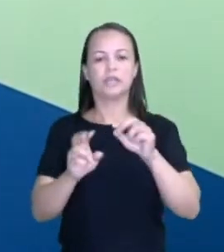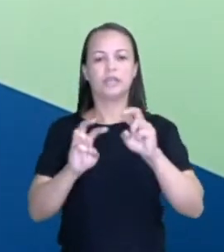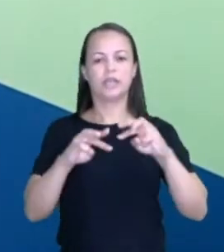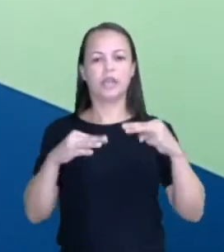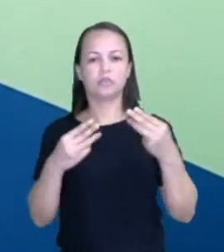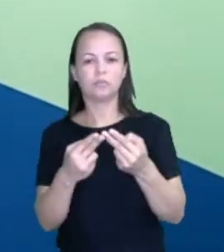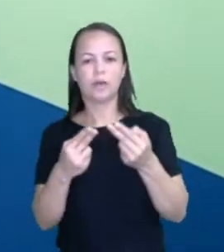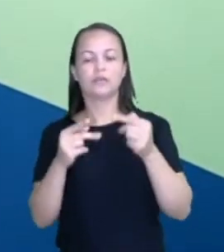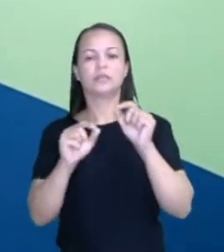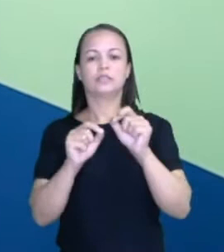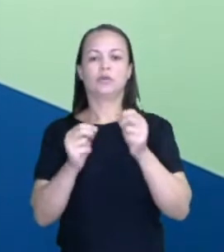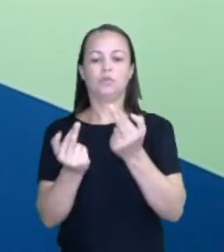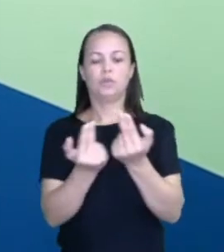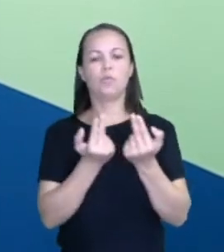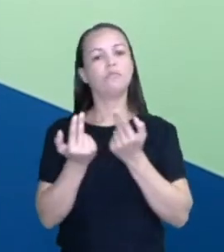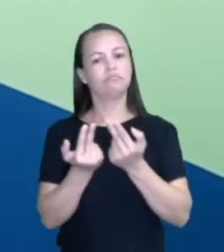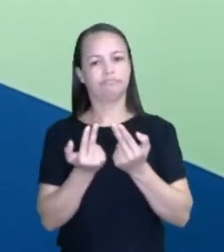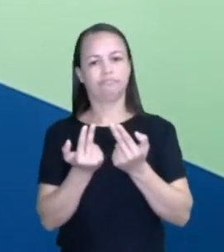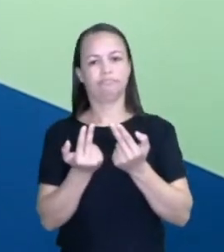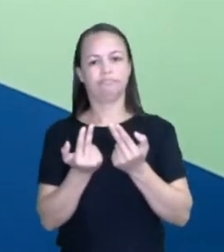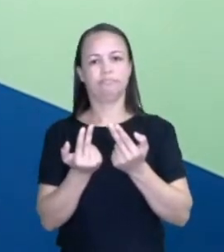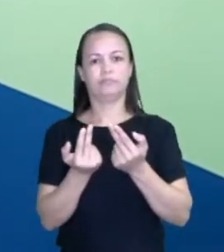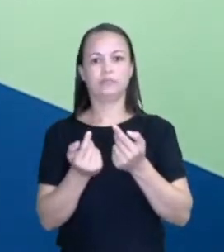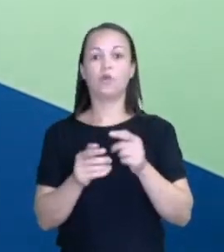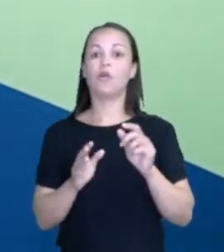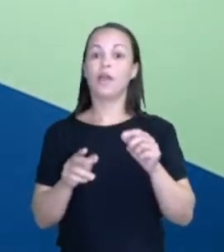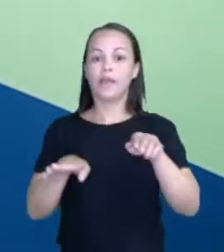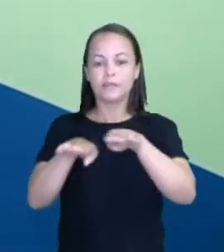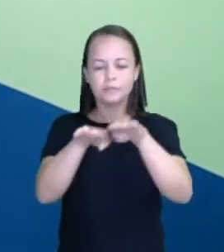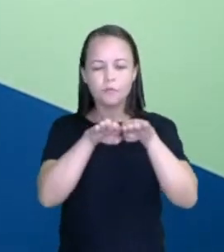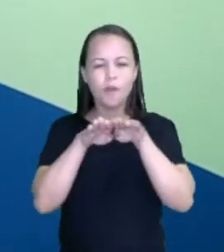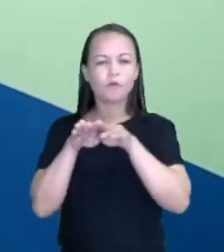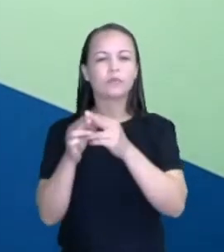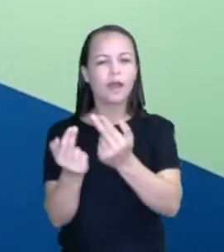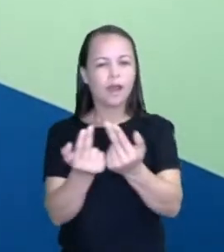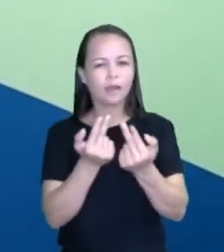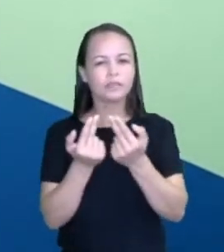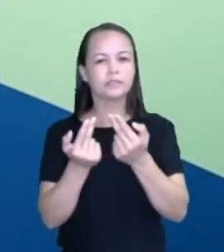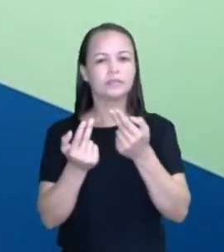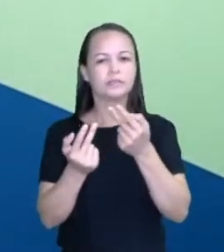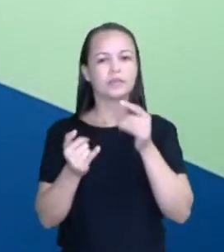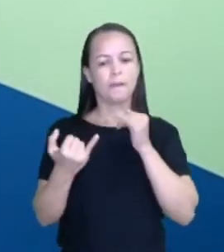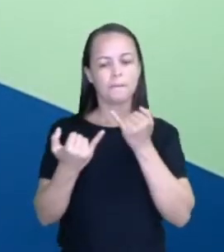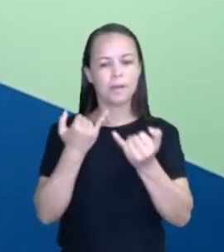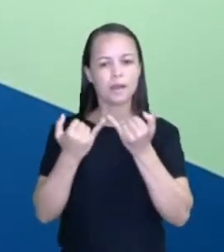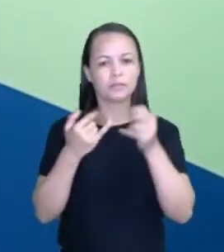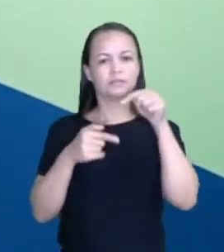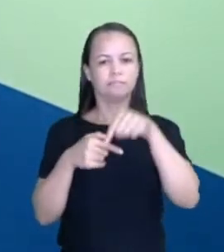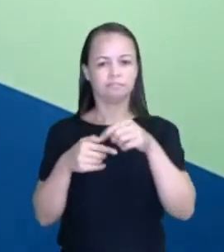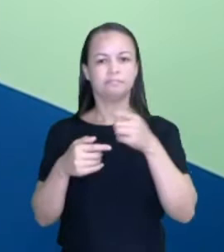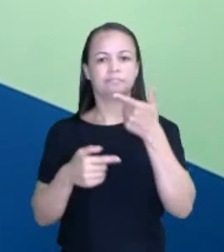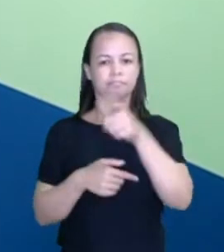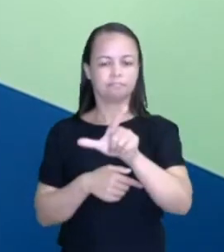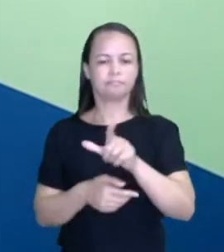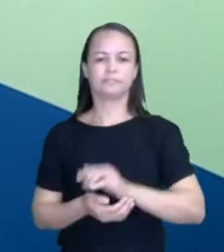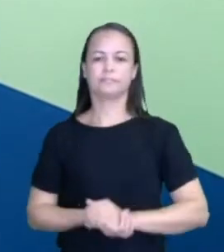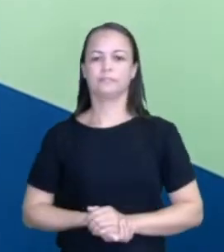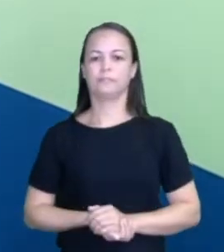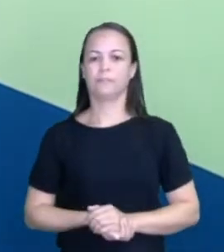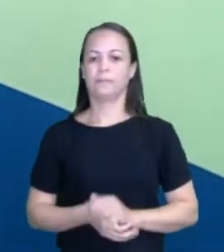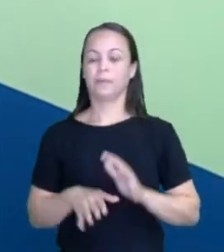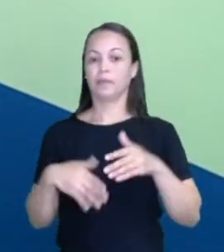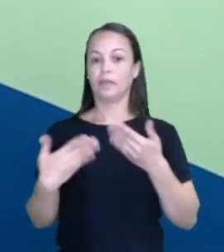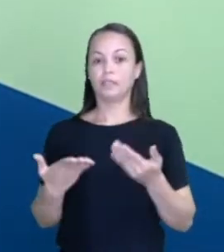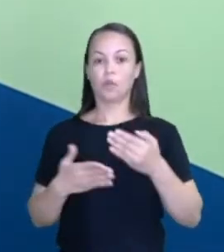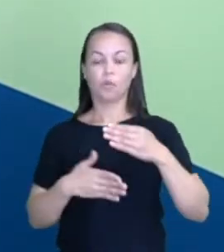são iguais. Olha a igualdade aparecendo de novo, certo? Então, ó, o princípio